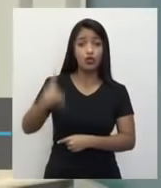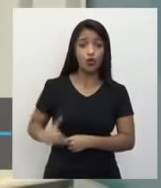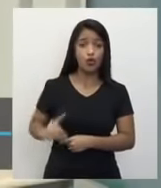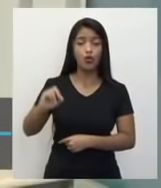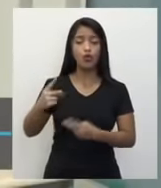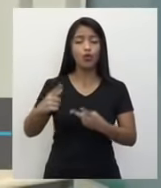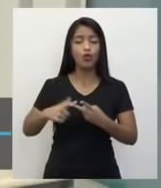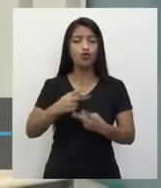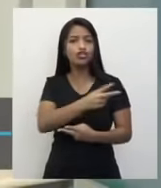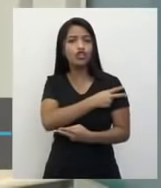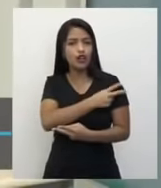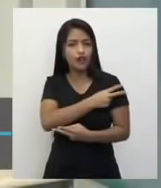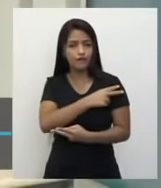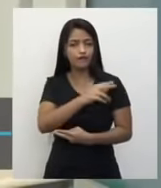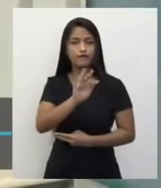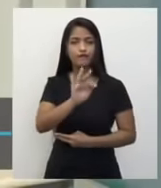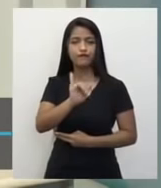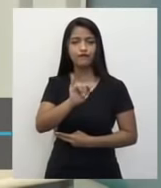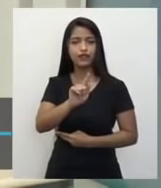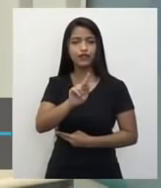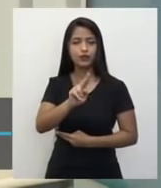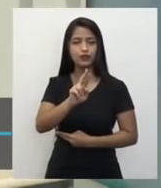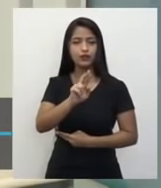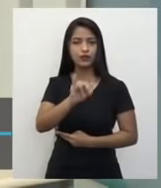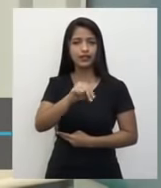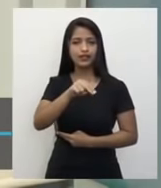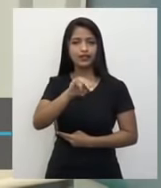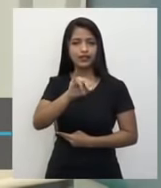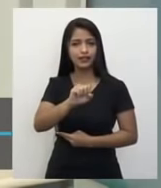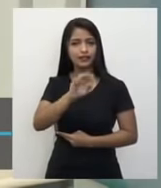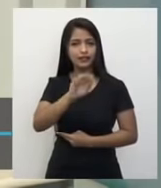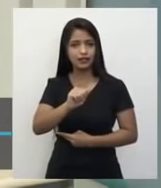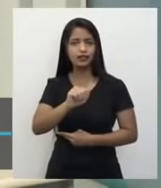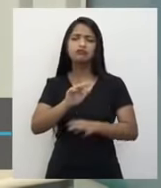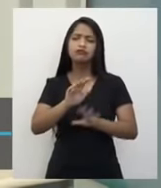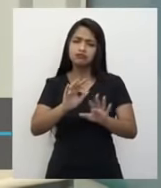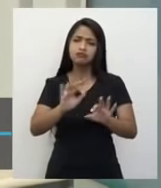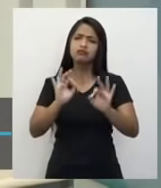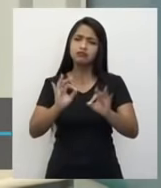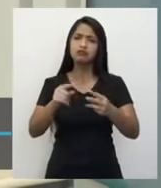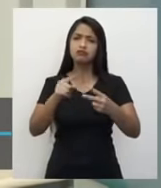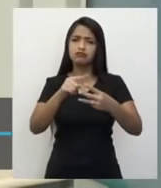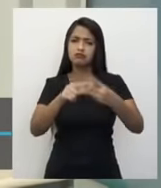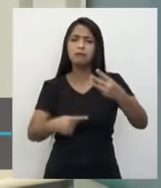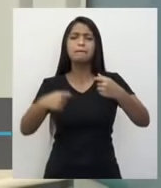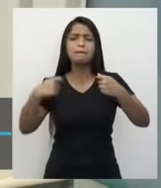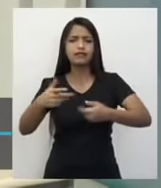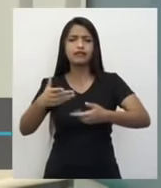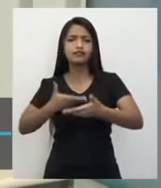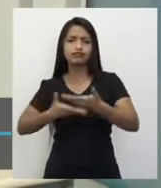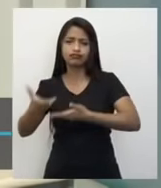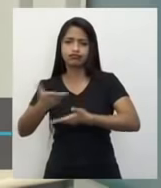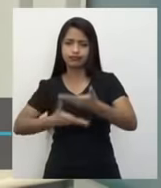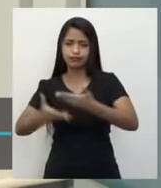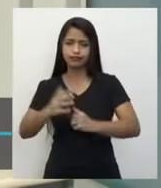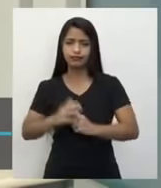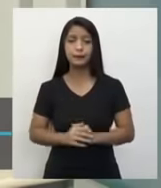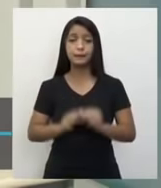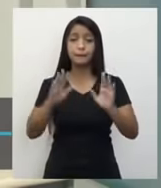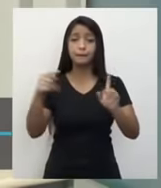figurinista-chefe, produção, tá certo. Eles têm que se conversar entre si. É isso mesmo. Mas o profissional mesmo